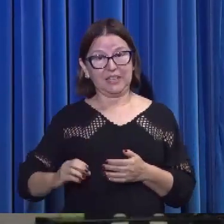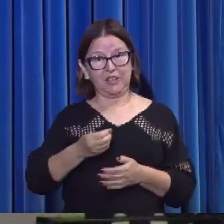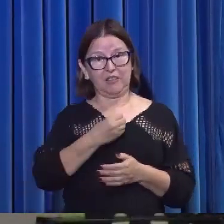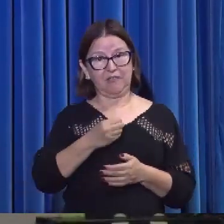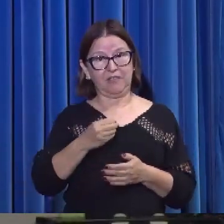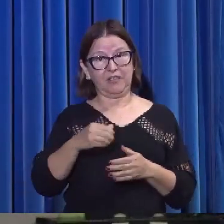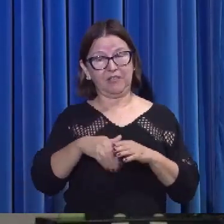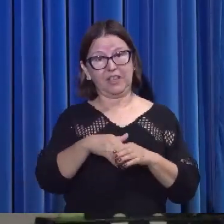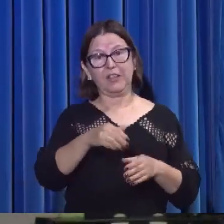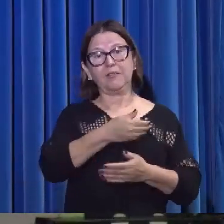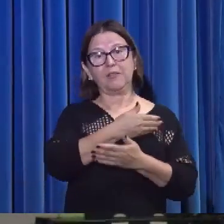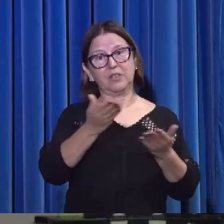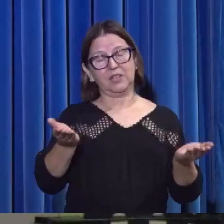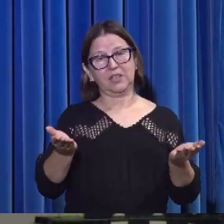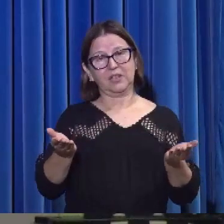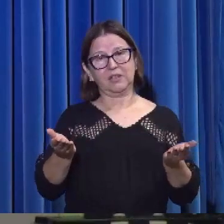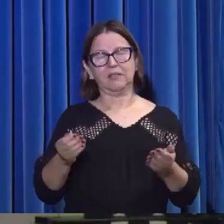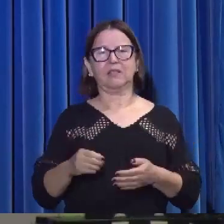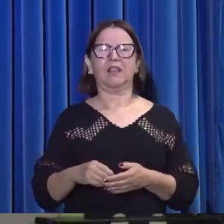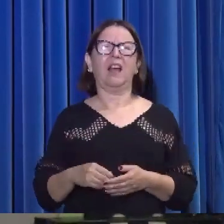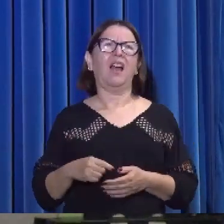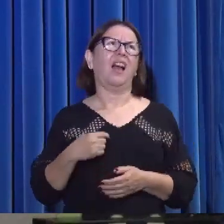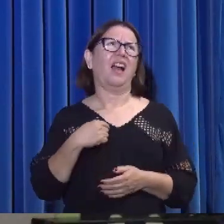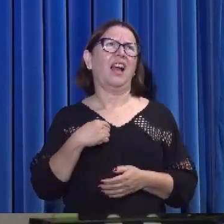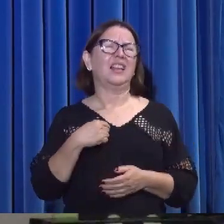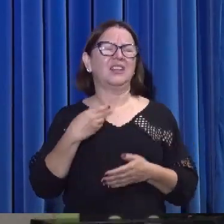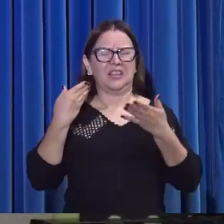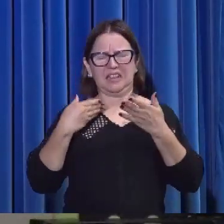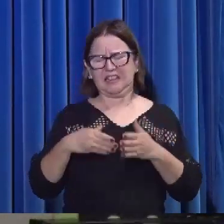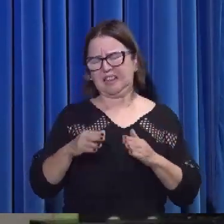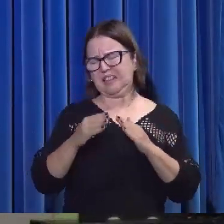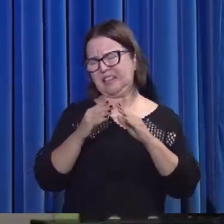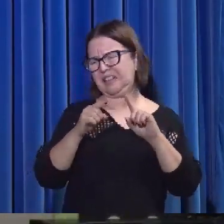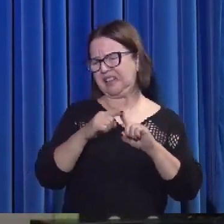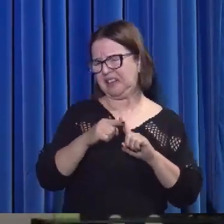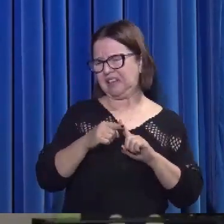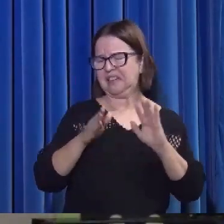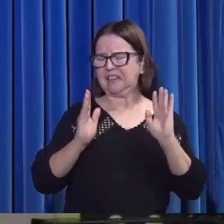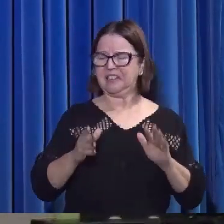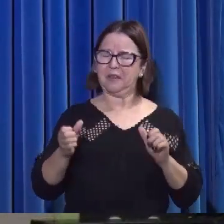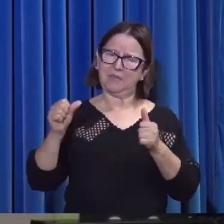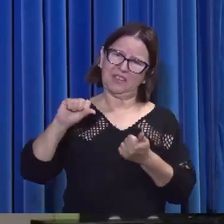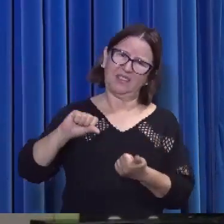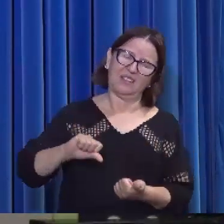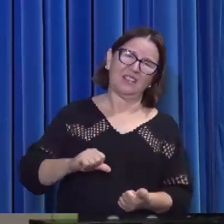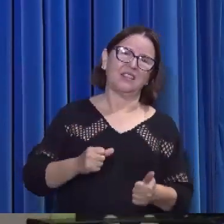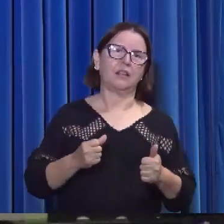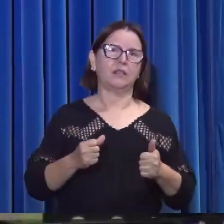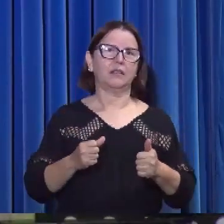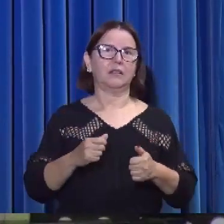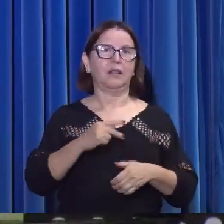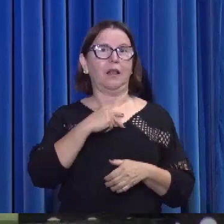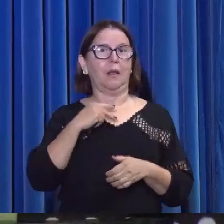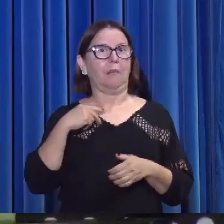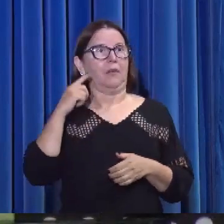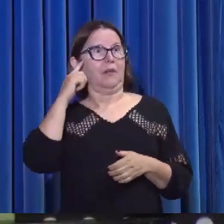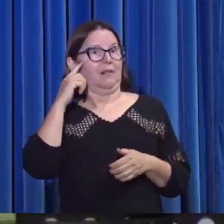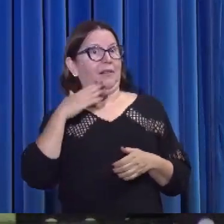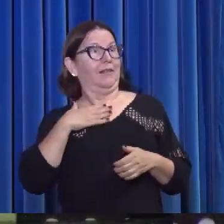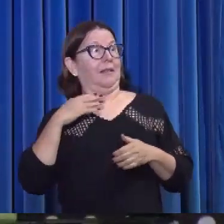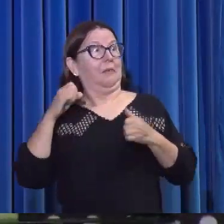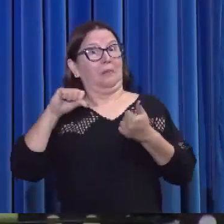reprovados. Cuidado, mas eu nasci na igreja, eu fui batizado, o pastor Glênio que me